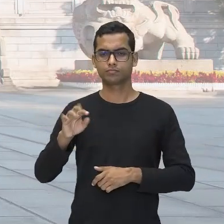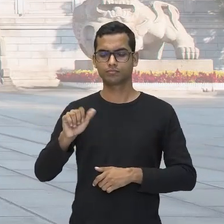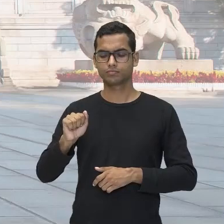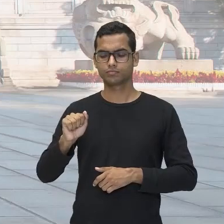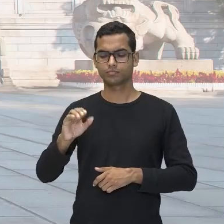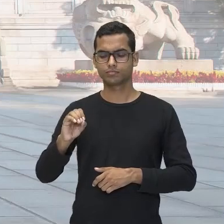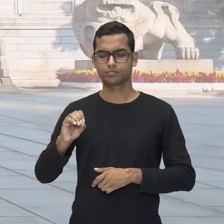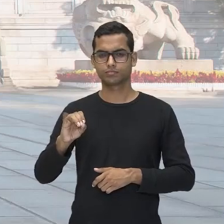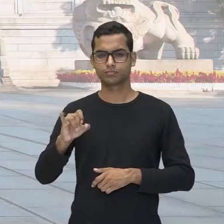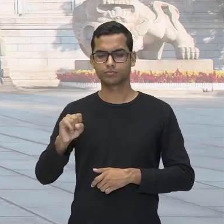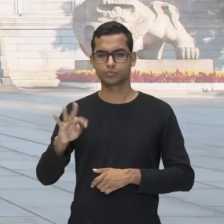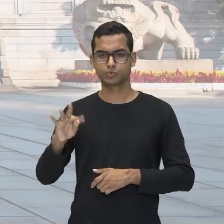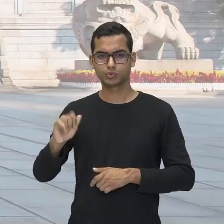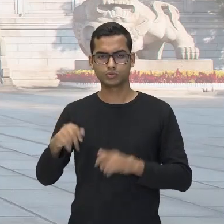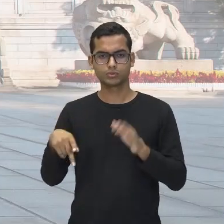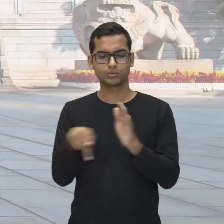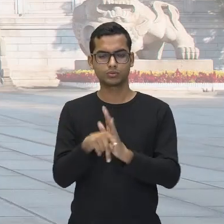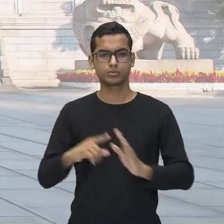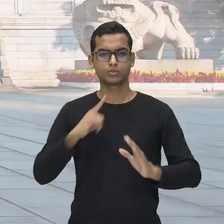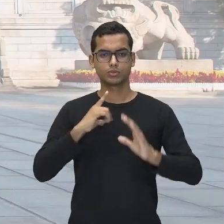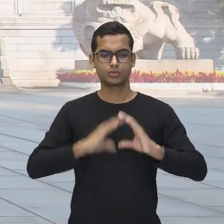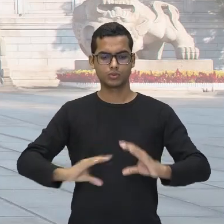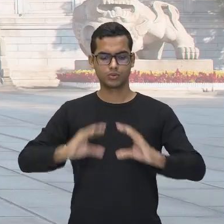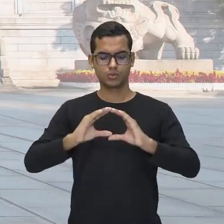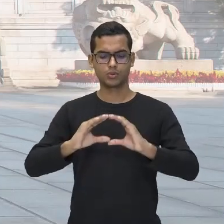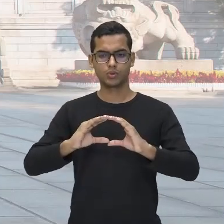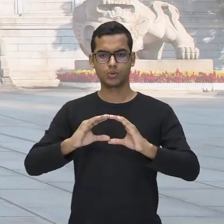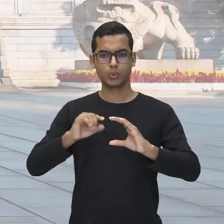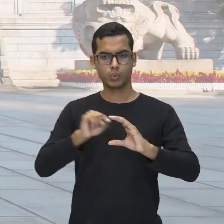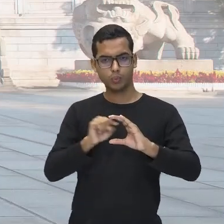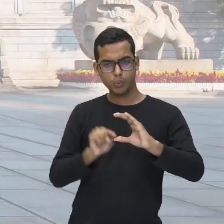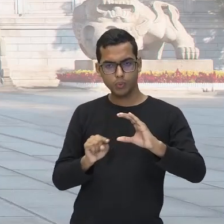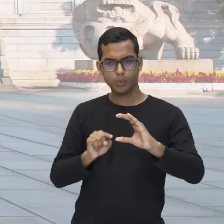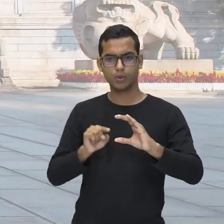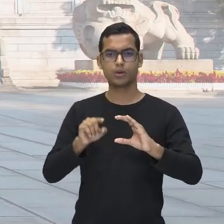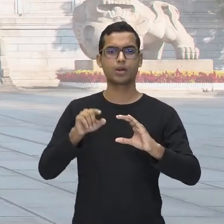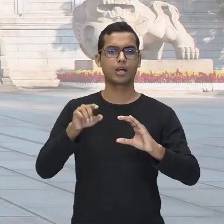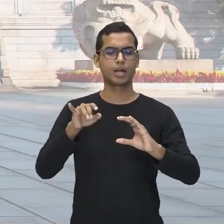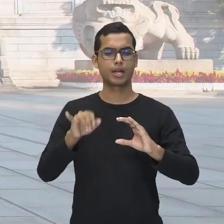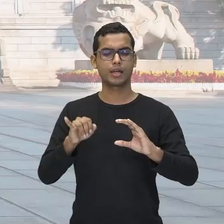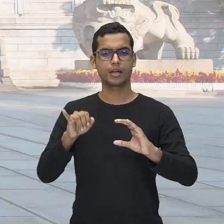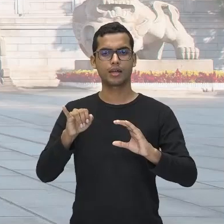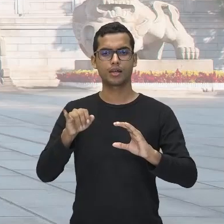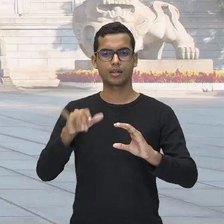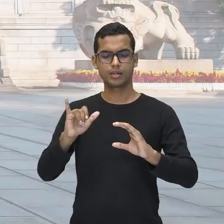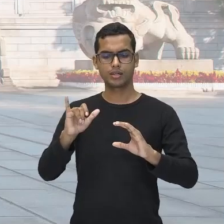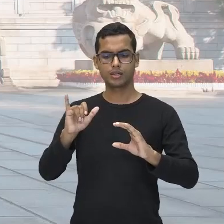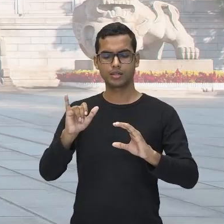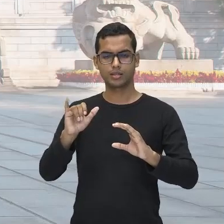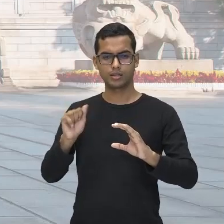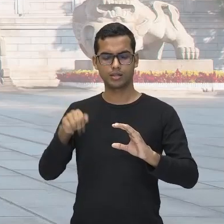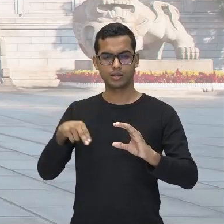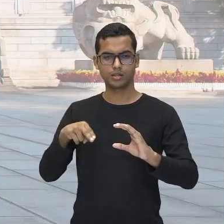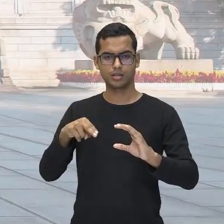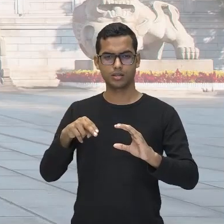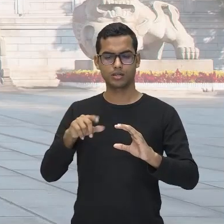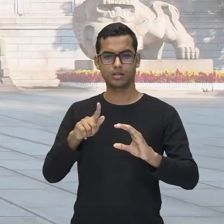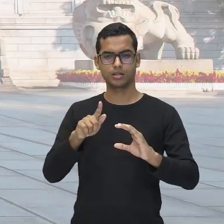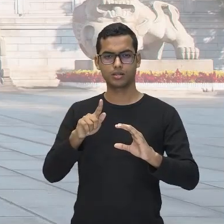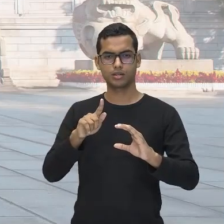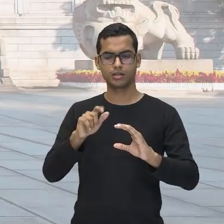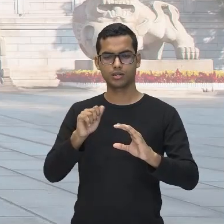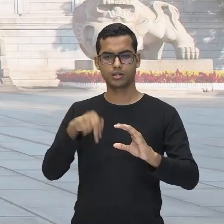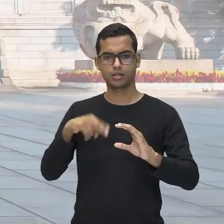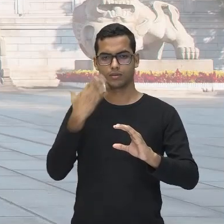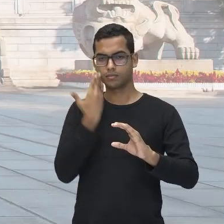nós temos o Yin Yang, né? Estilizado, bonitão, olha só que beleza, se